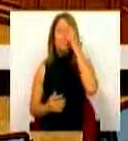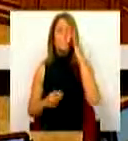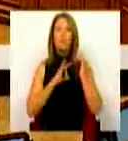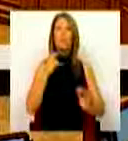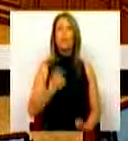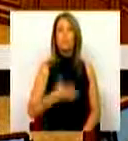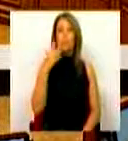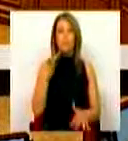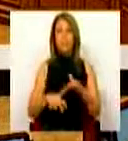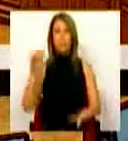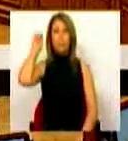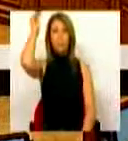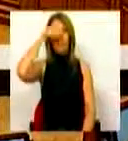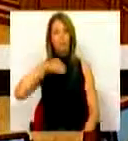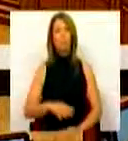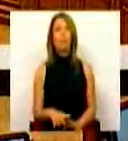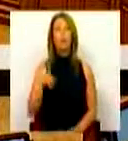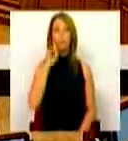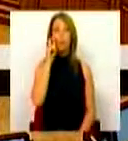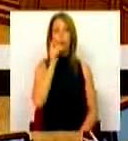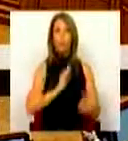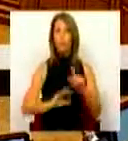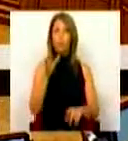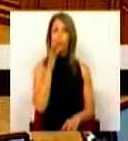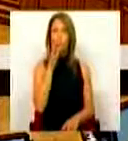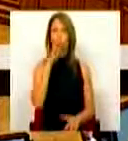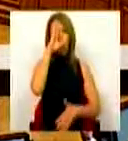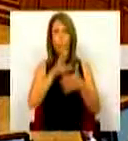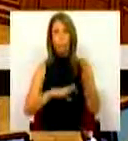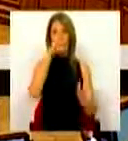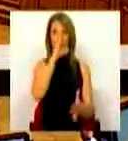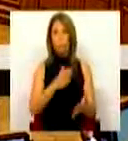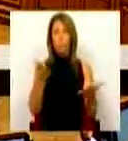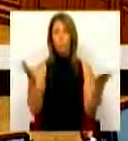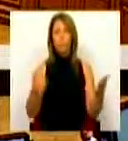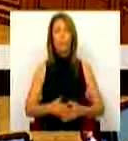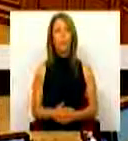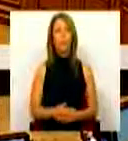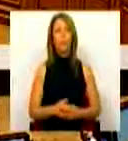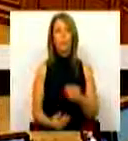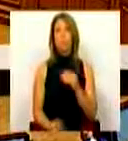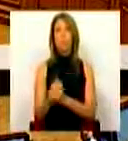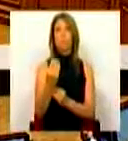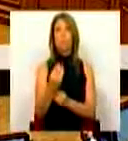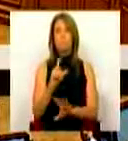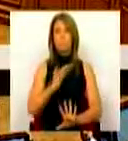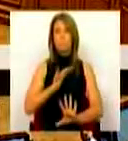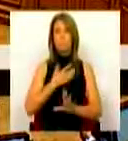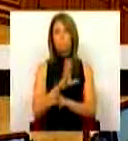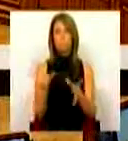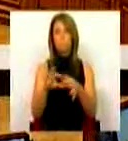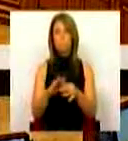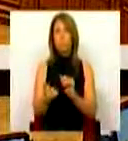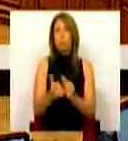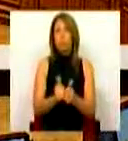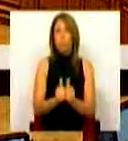Sr. Presidente da Assembleia da República, Sras. E Srs. Deputados, colegas de Governo, o fenómeno da dopagem no desporto, seja ele